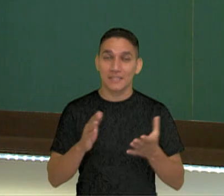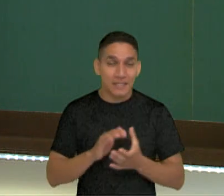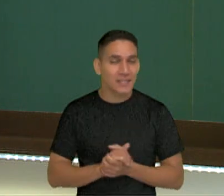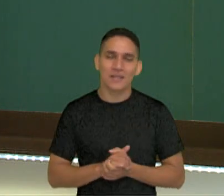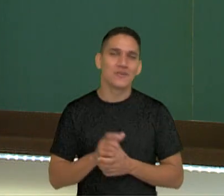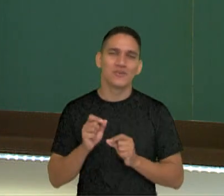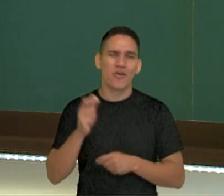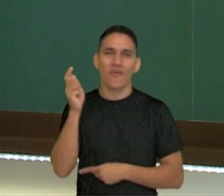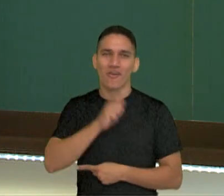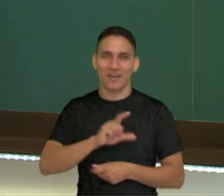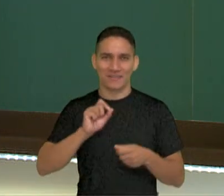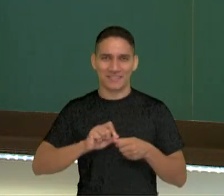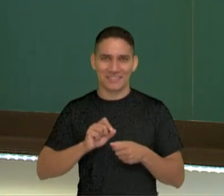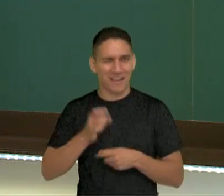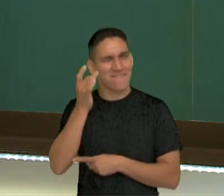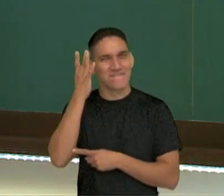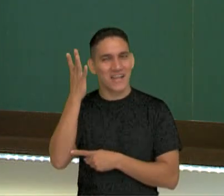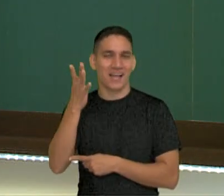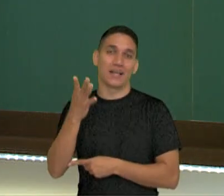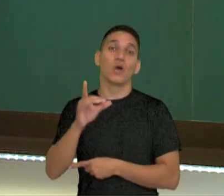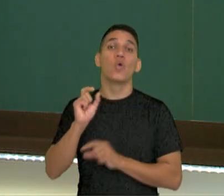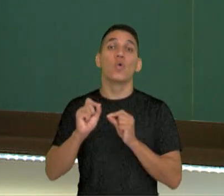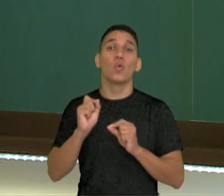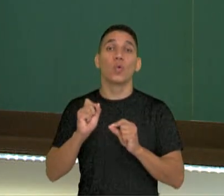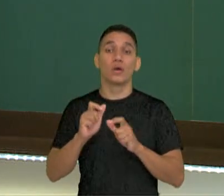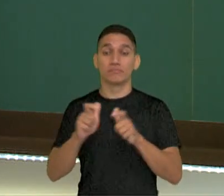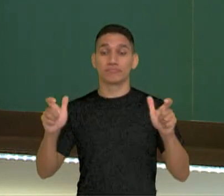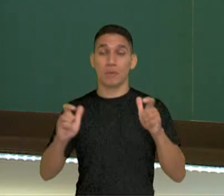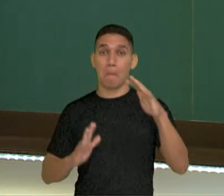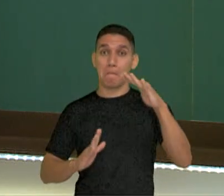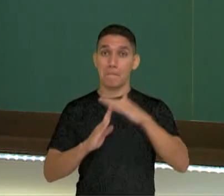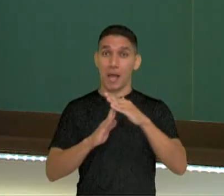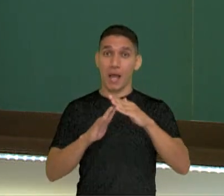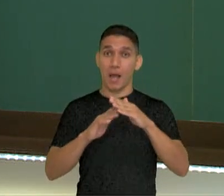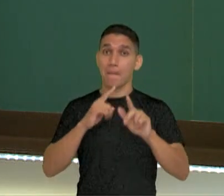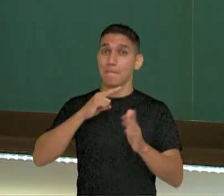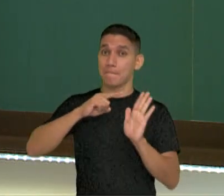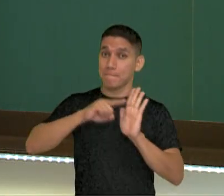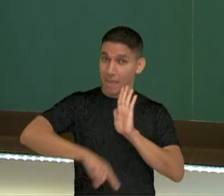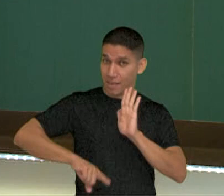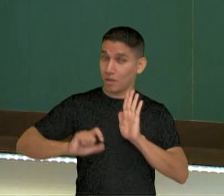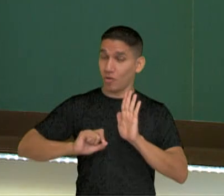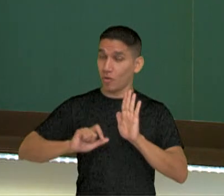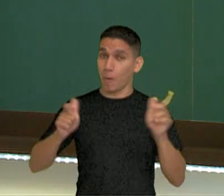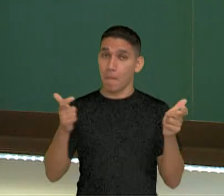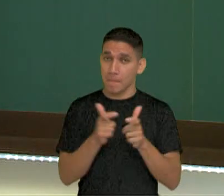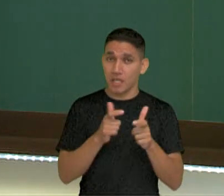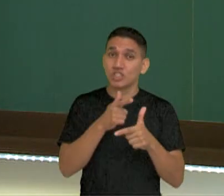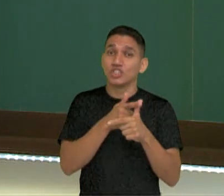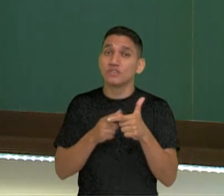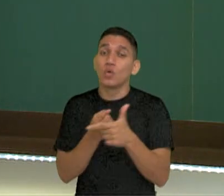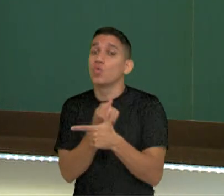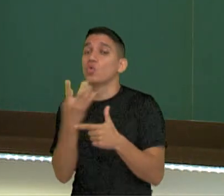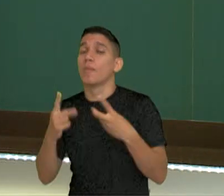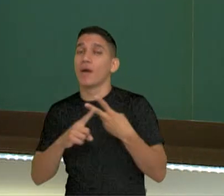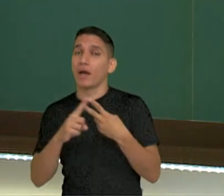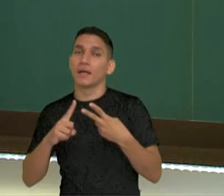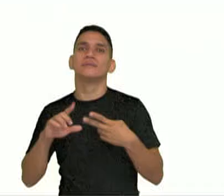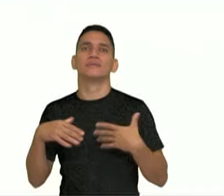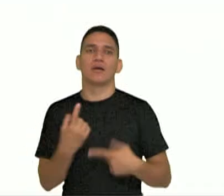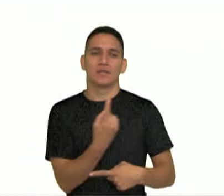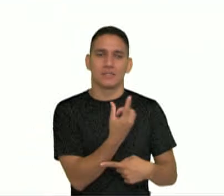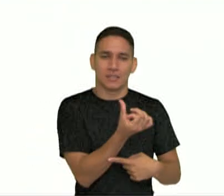aí, gente? Conseguiu? Fácil, né? O tamanho máximo menos o tamanho mínimo dividido pelo número de alelos. Então, 16,8